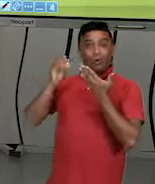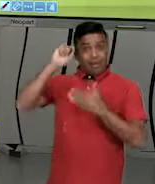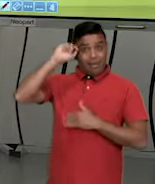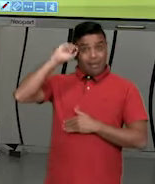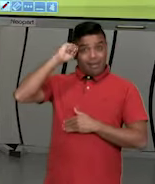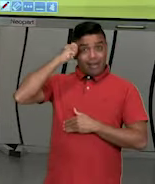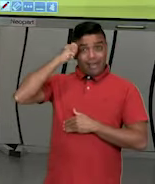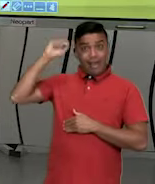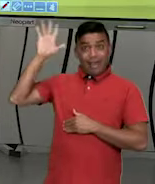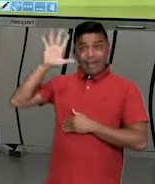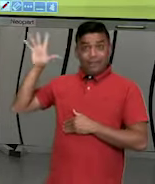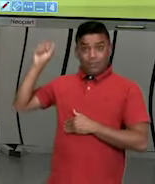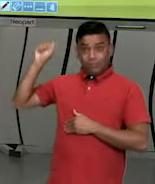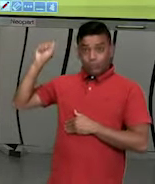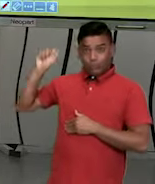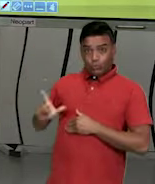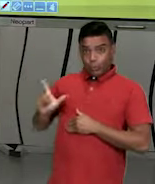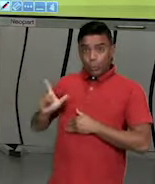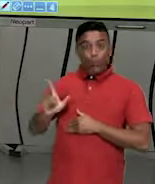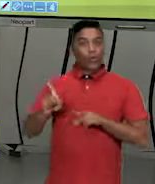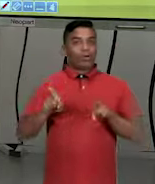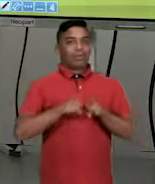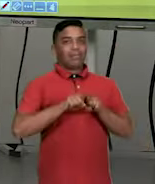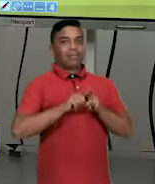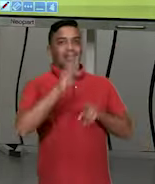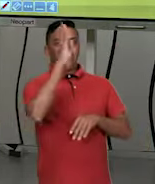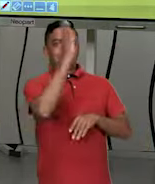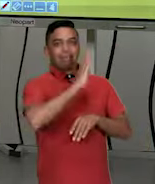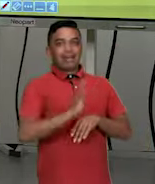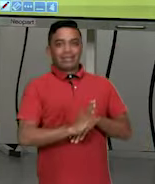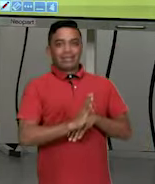Sul e o Brasil, beleza?